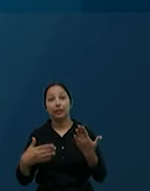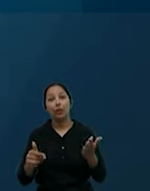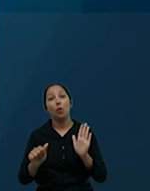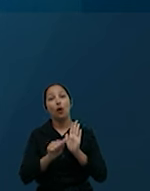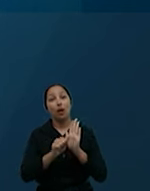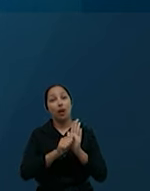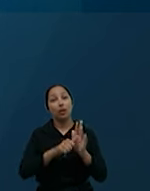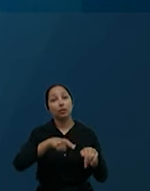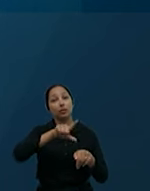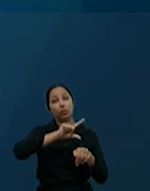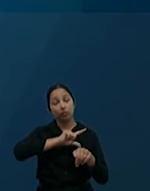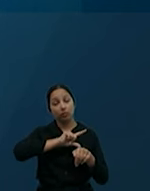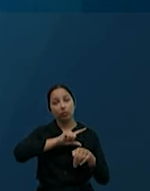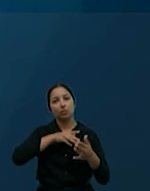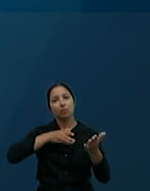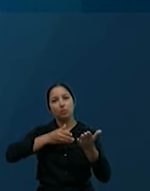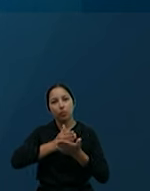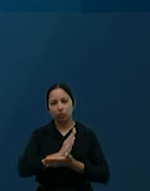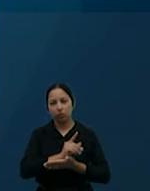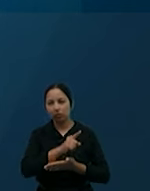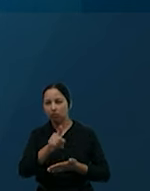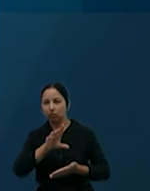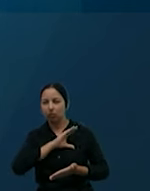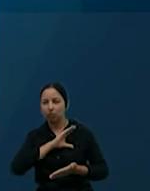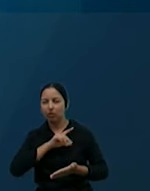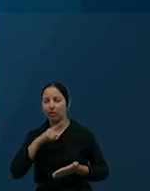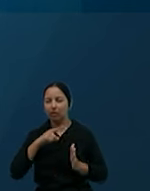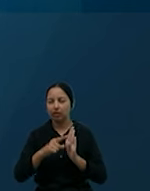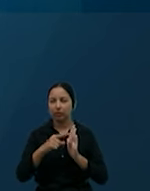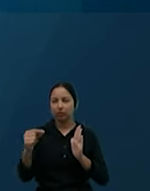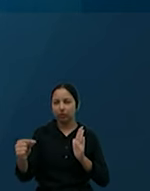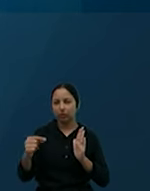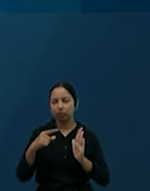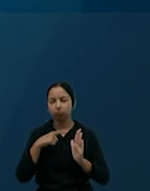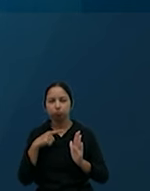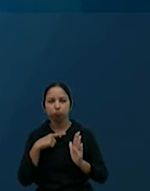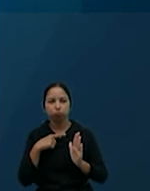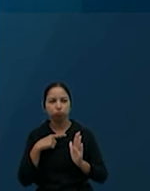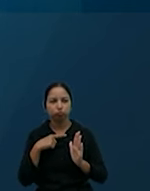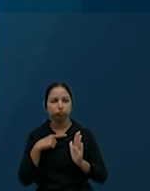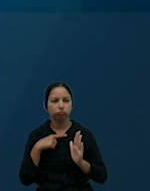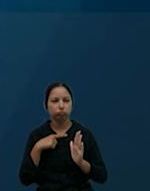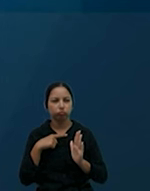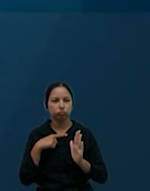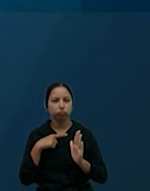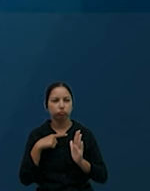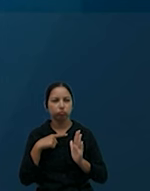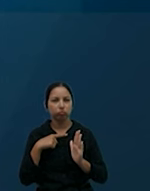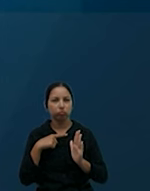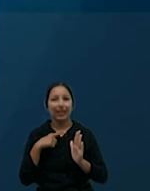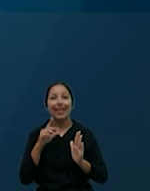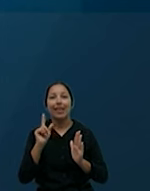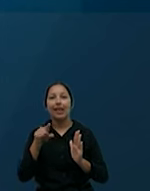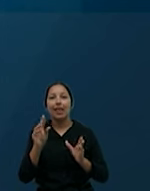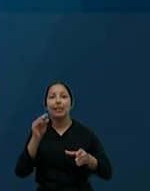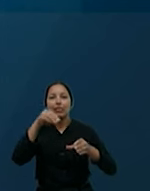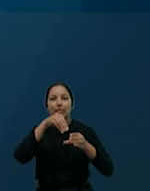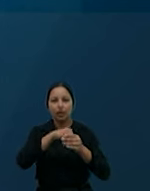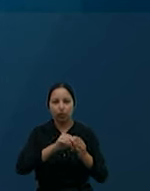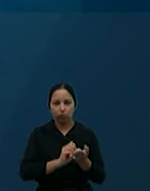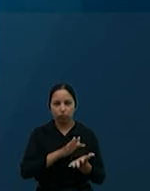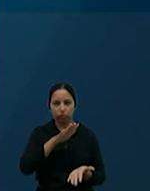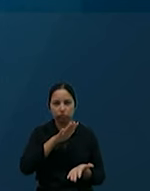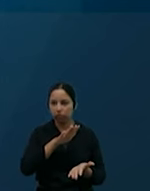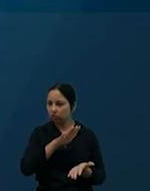aos meus colegas se alguém pretende destacar algum item que conste do bloco. Não? Então, declaro aprovado o